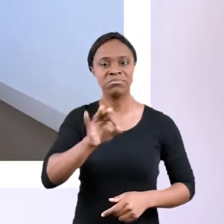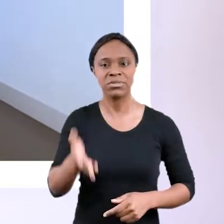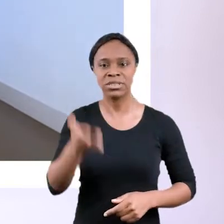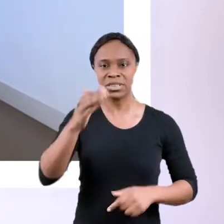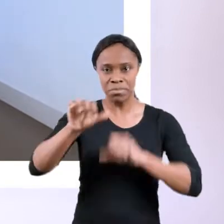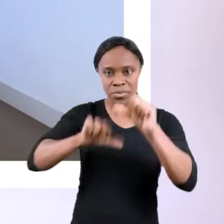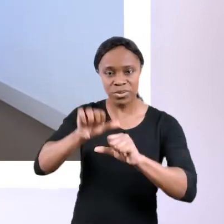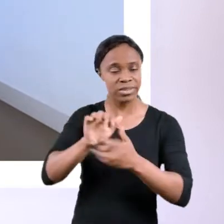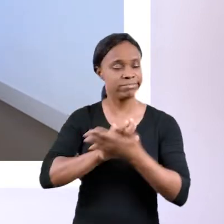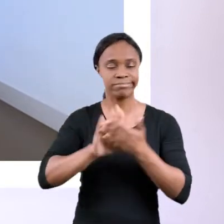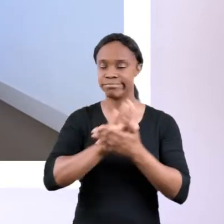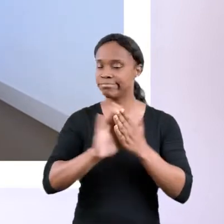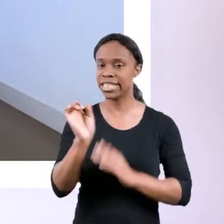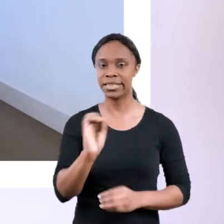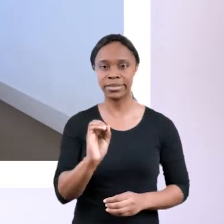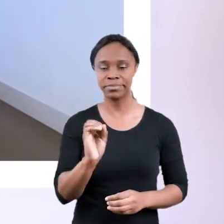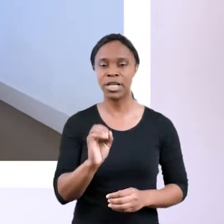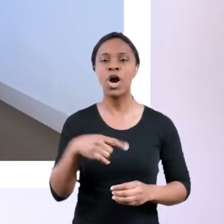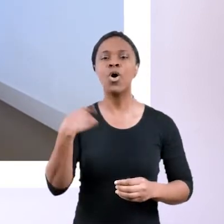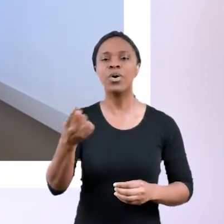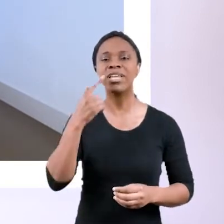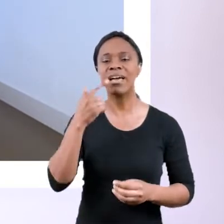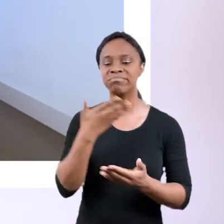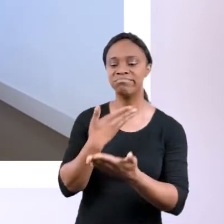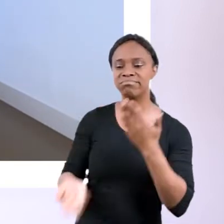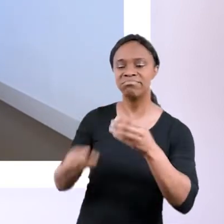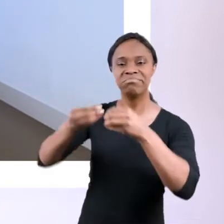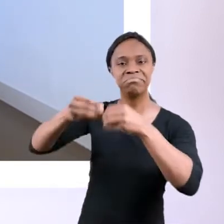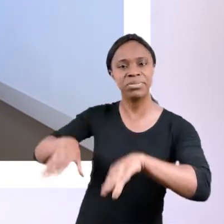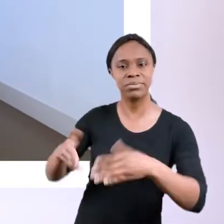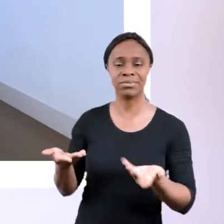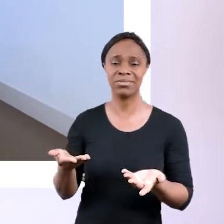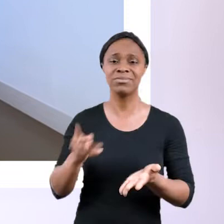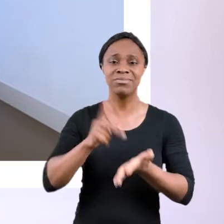O resultado disso é o quê? É um desperdício. É um desperdício